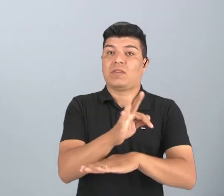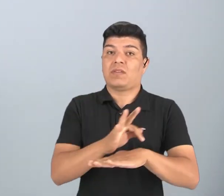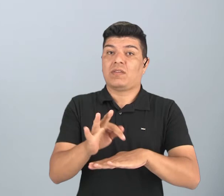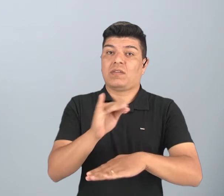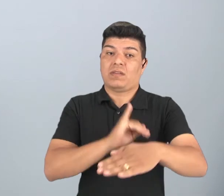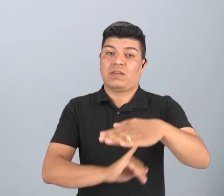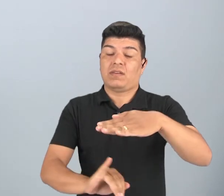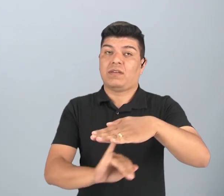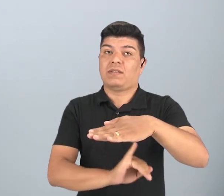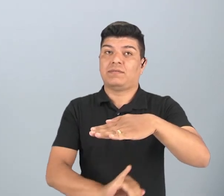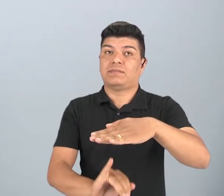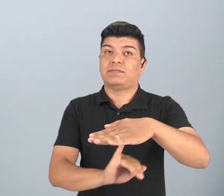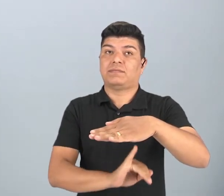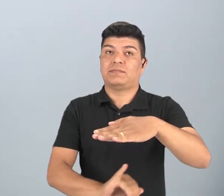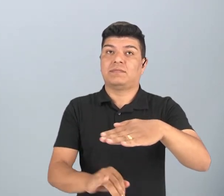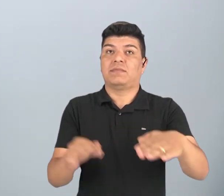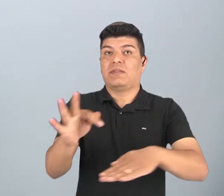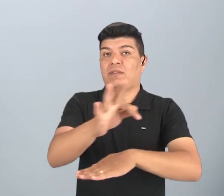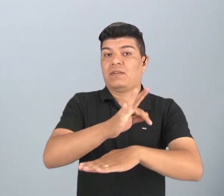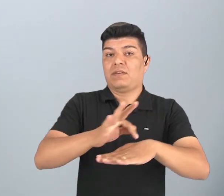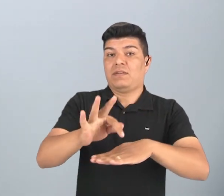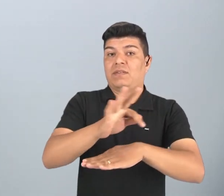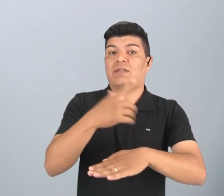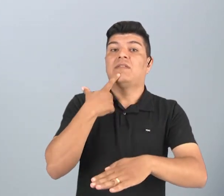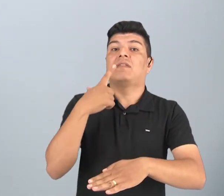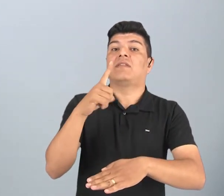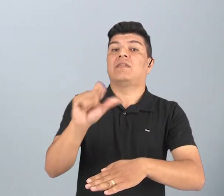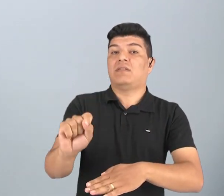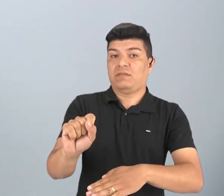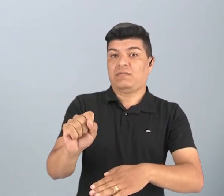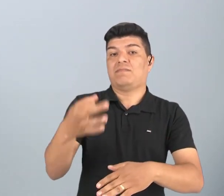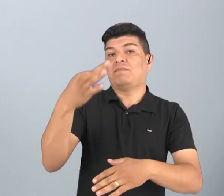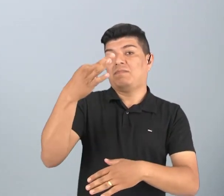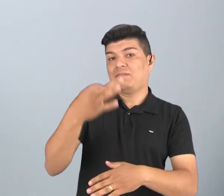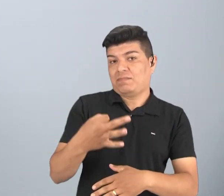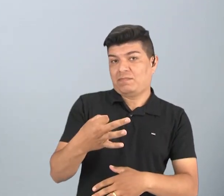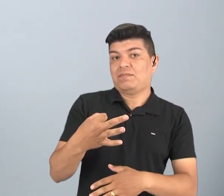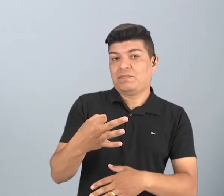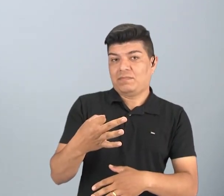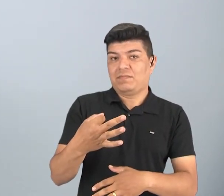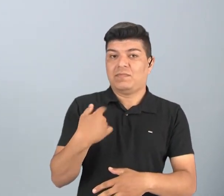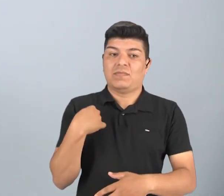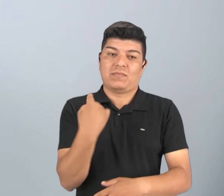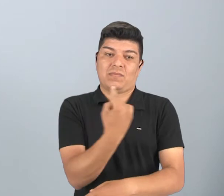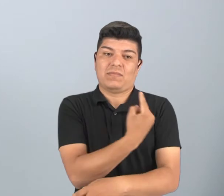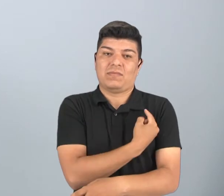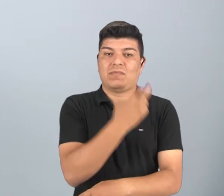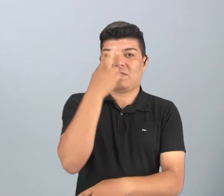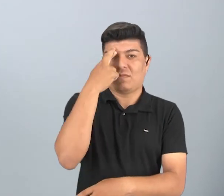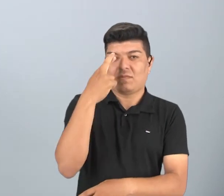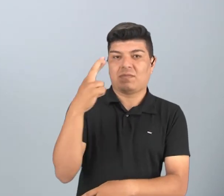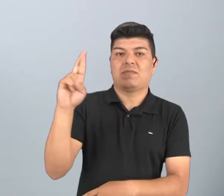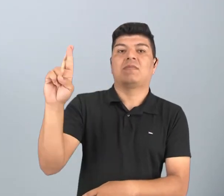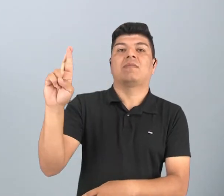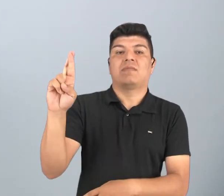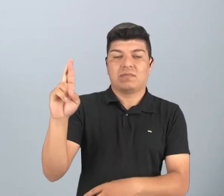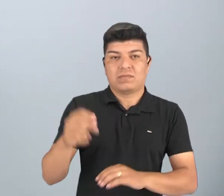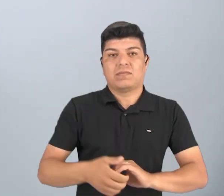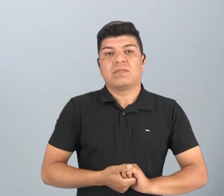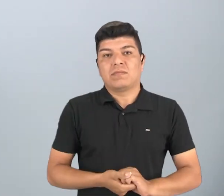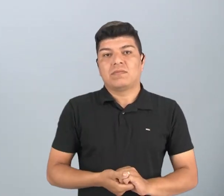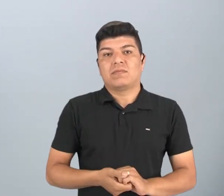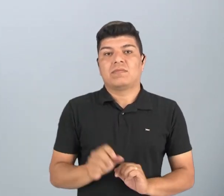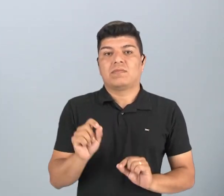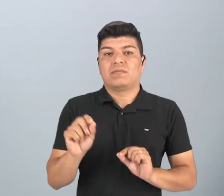e informal, formal é aquela linguagem um pouquinho mais certinha. Nós, senhor, todos um